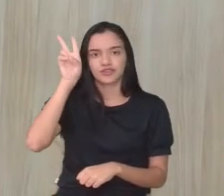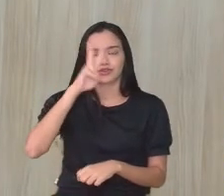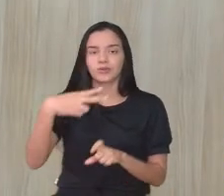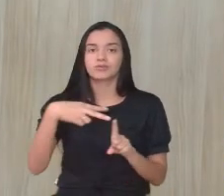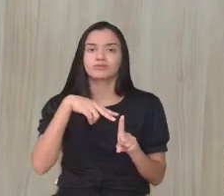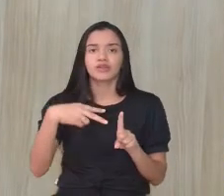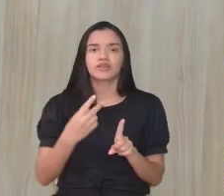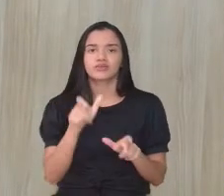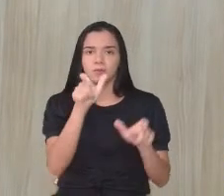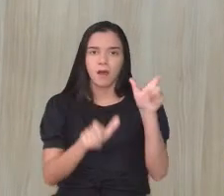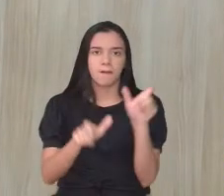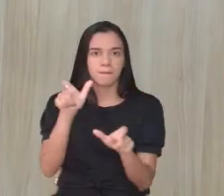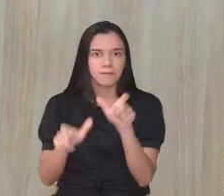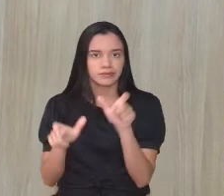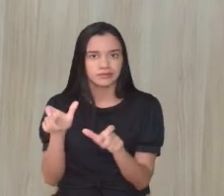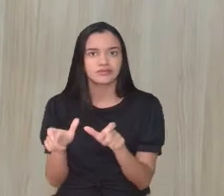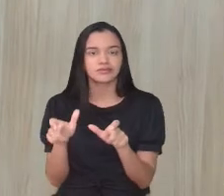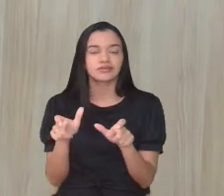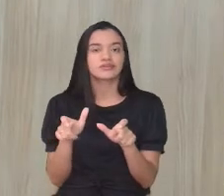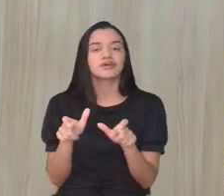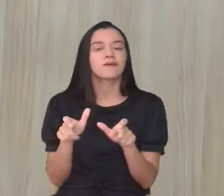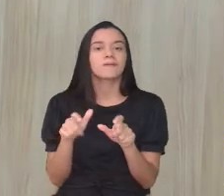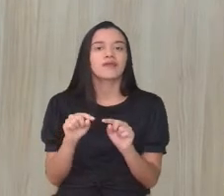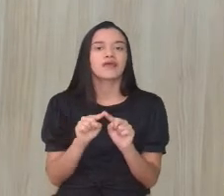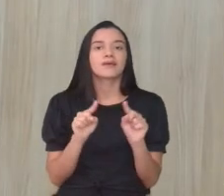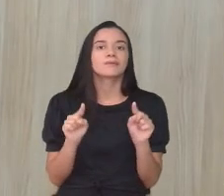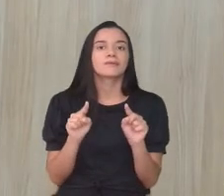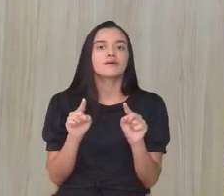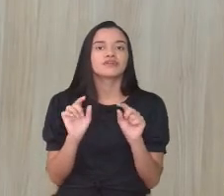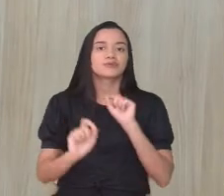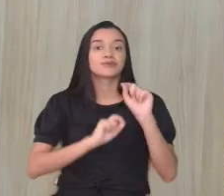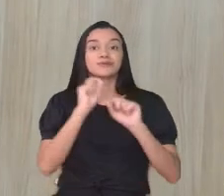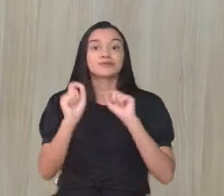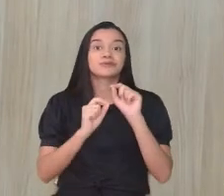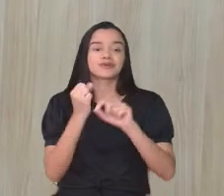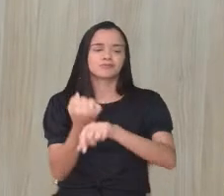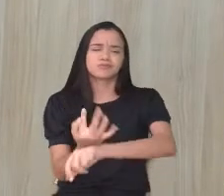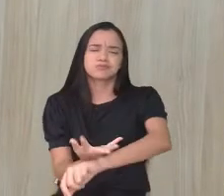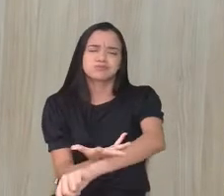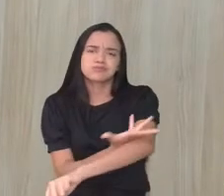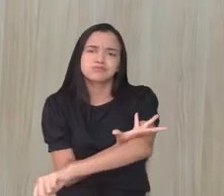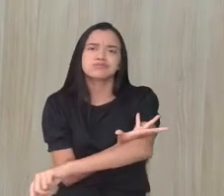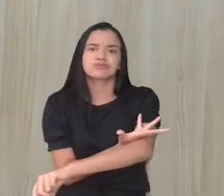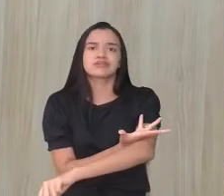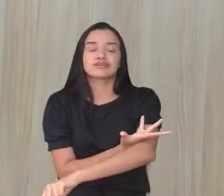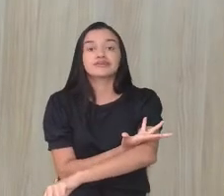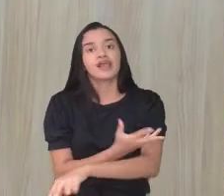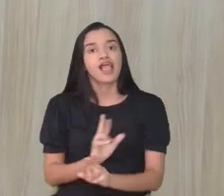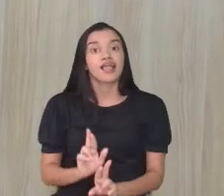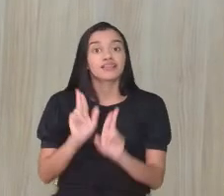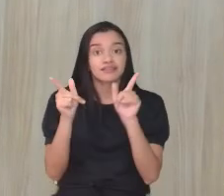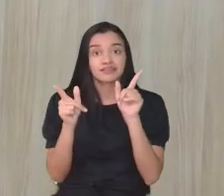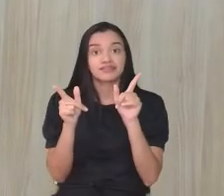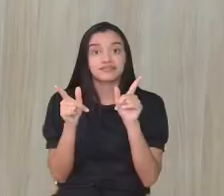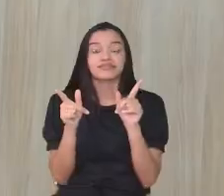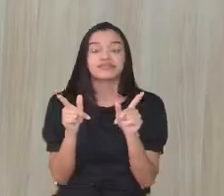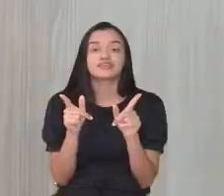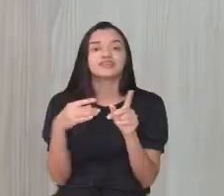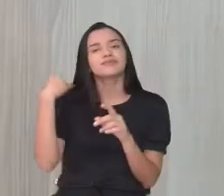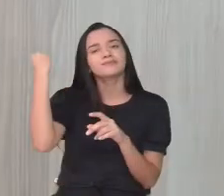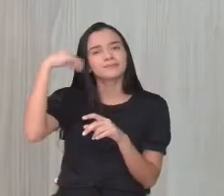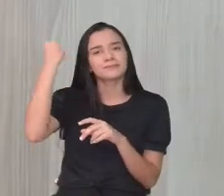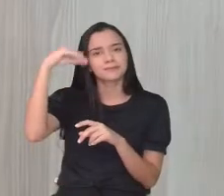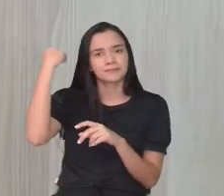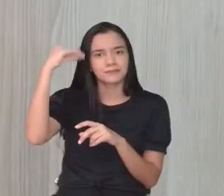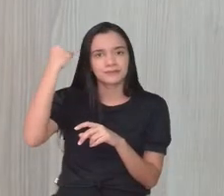vista de uma personagem que a vive é mais visceral, né? Mais a flor da pele, assim, E podemos é dizer. diferente quando essa mesma